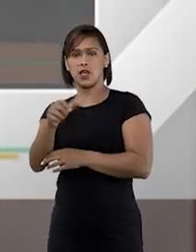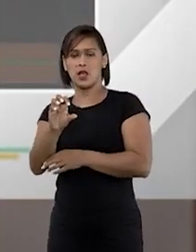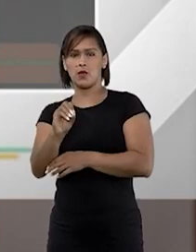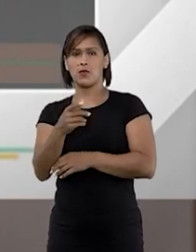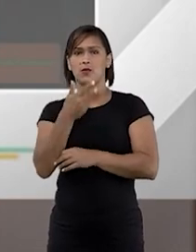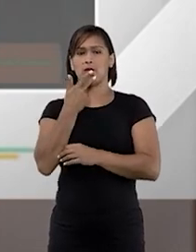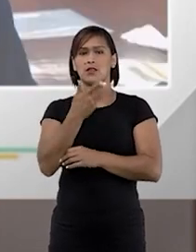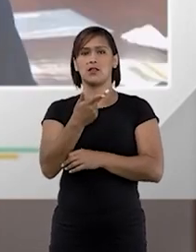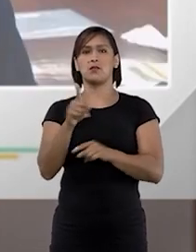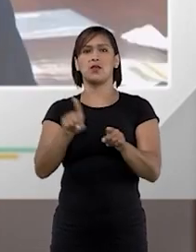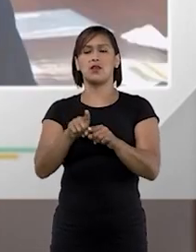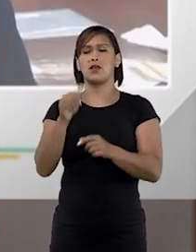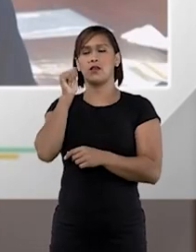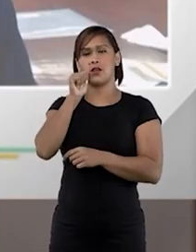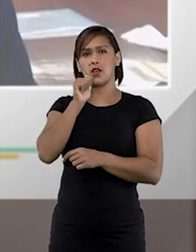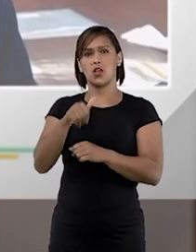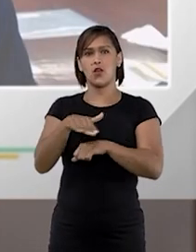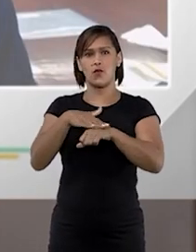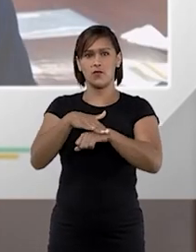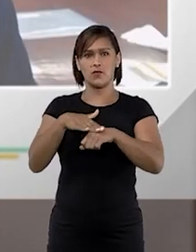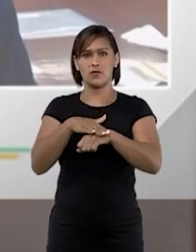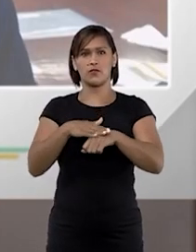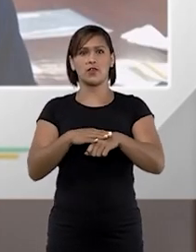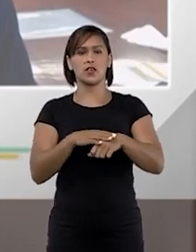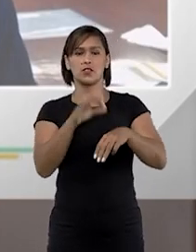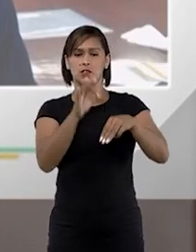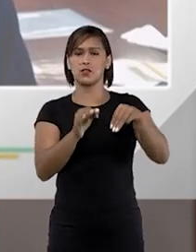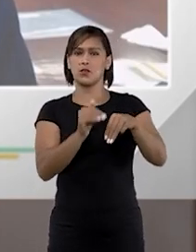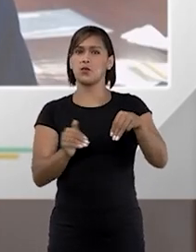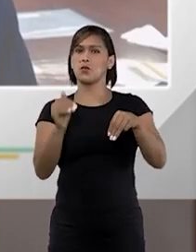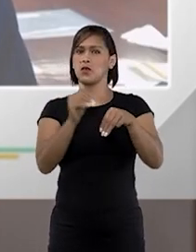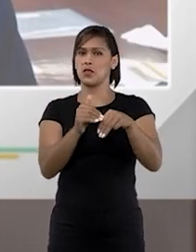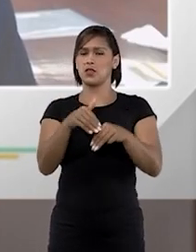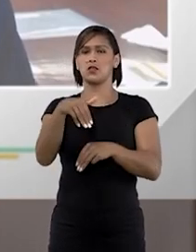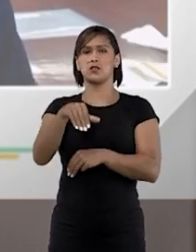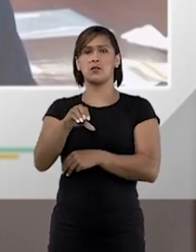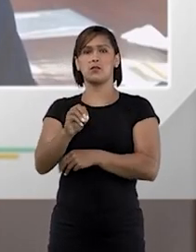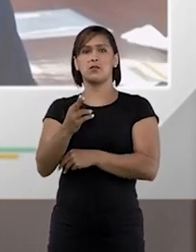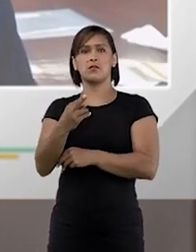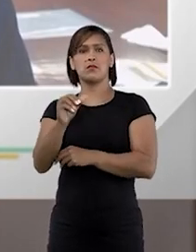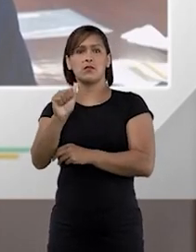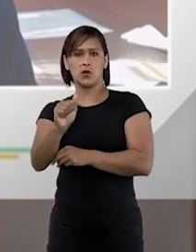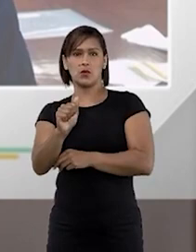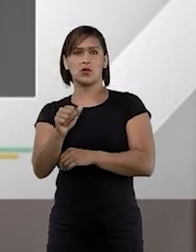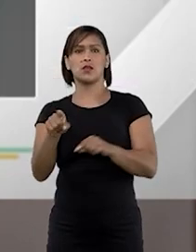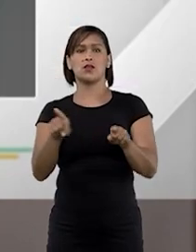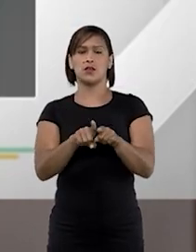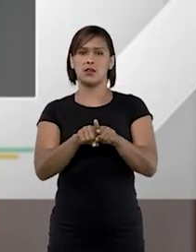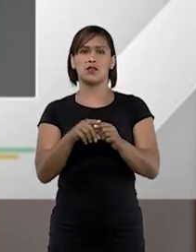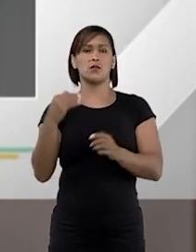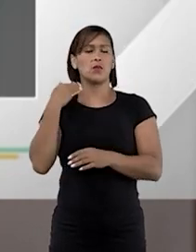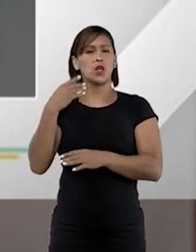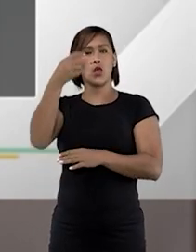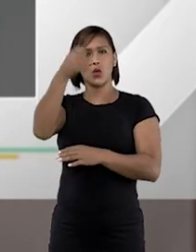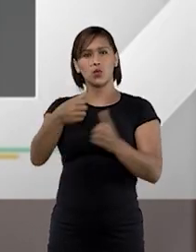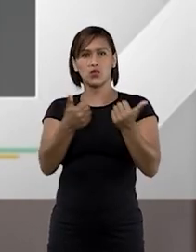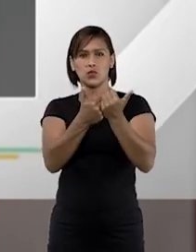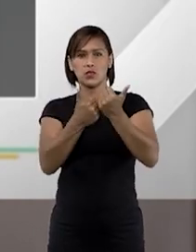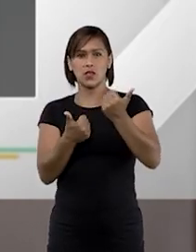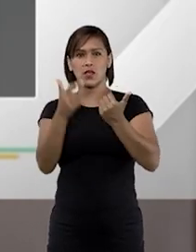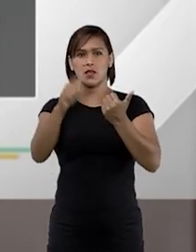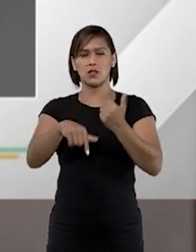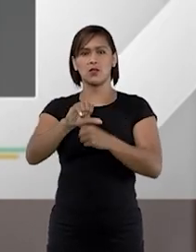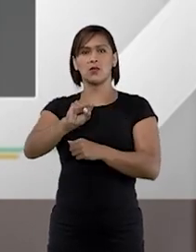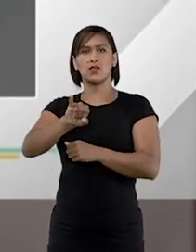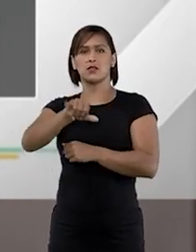Gomide e Fátima Uchôa conversam com o Ministro do Superior Tribunal de Justiça Moura Ribeiro e com Juiz